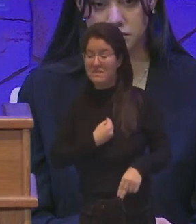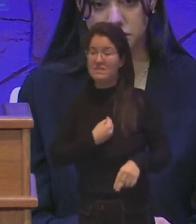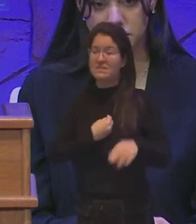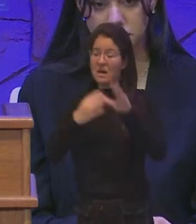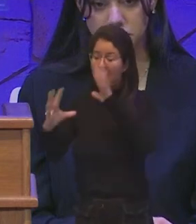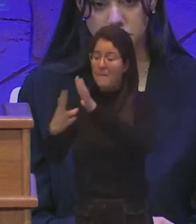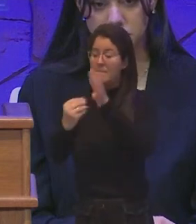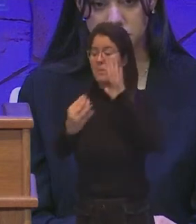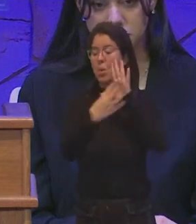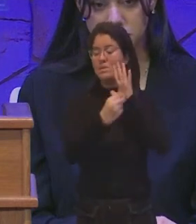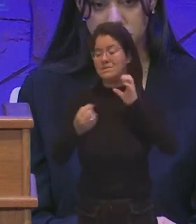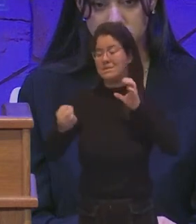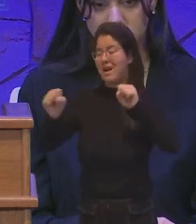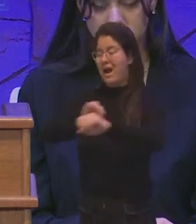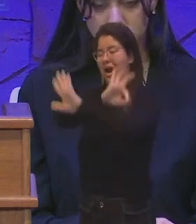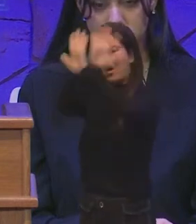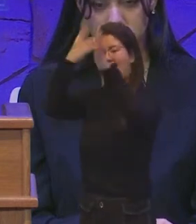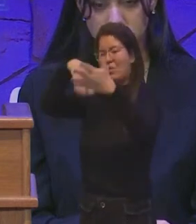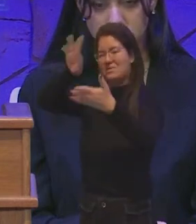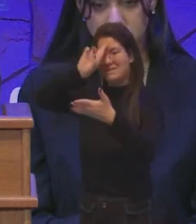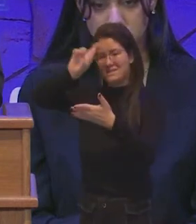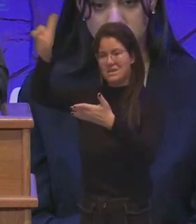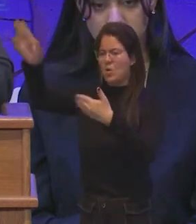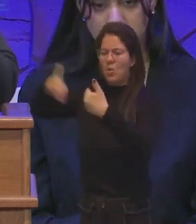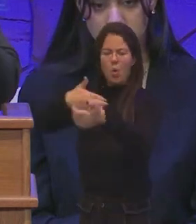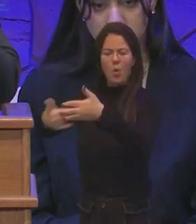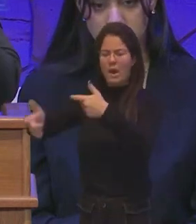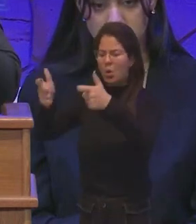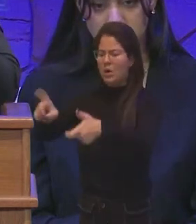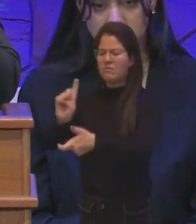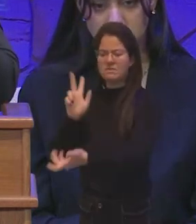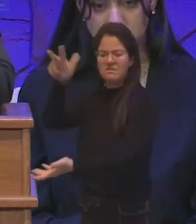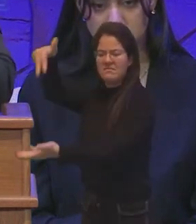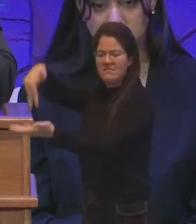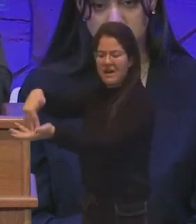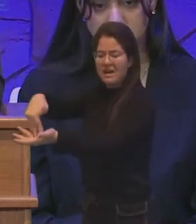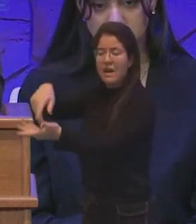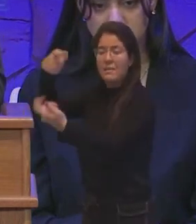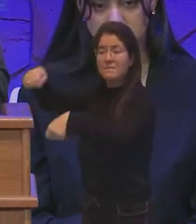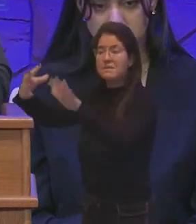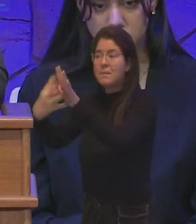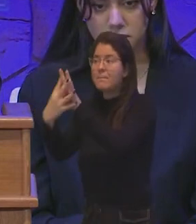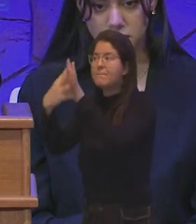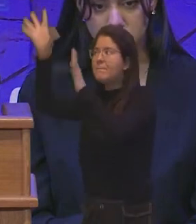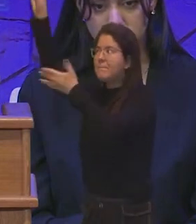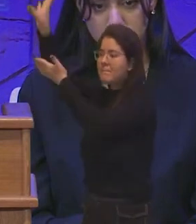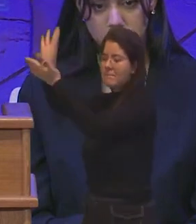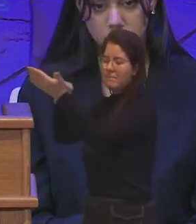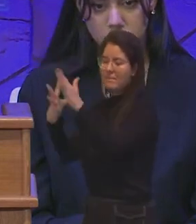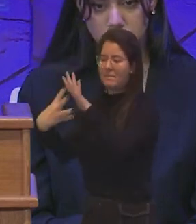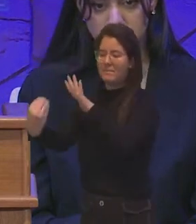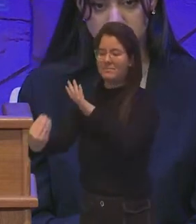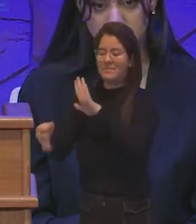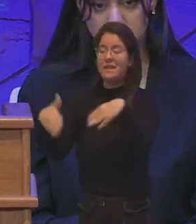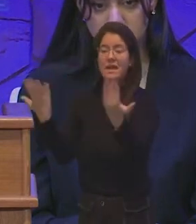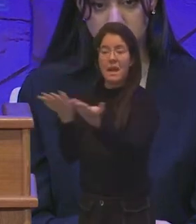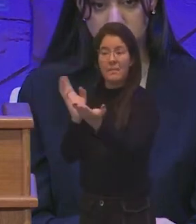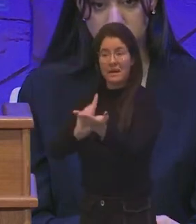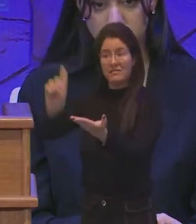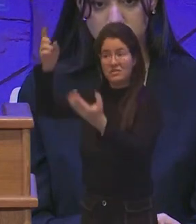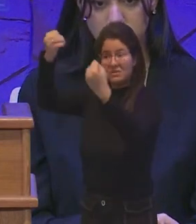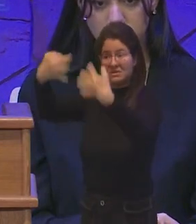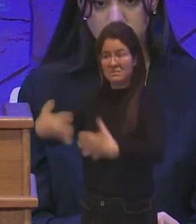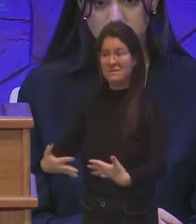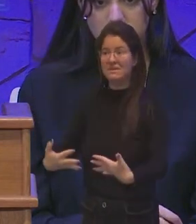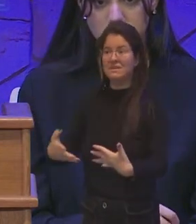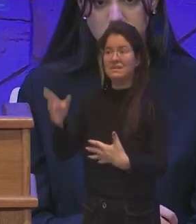glória do Senhor aonde Ele tem te colocado. Enquanto isso, o Senhor lhes acrescentava dia a